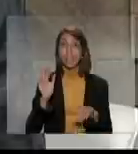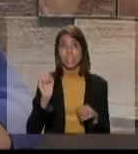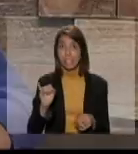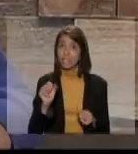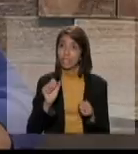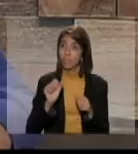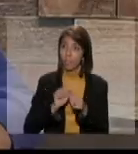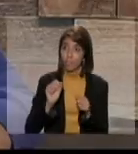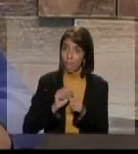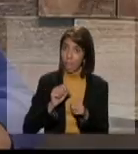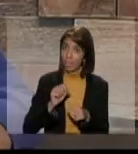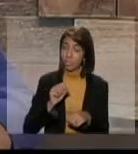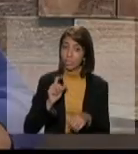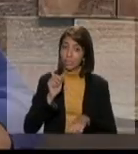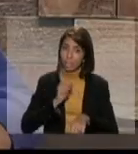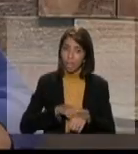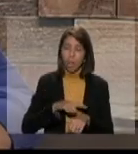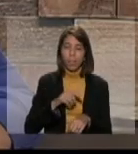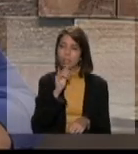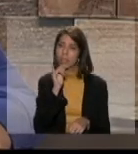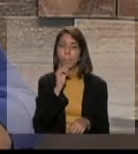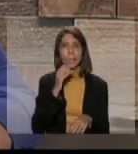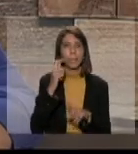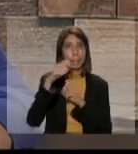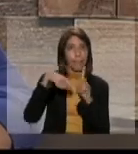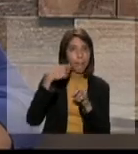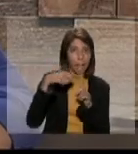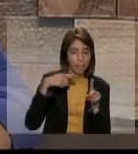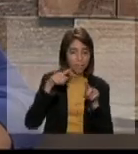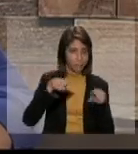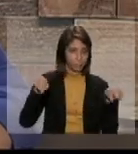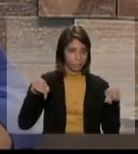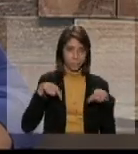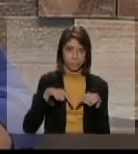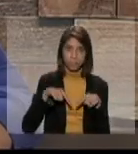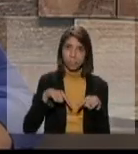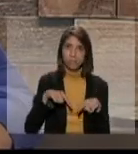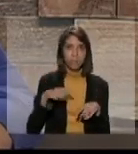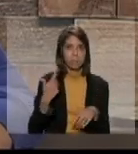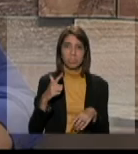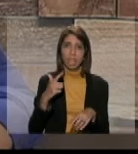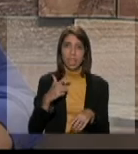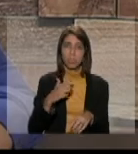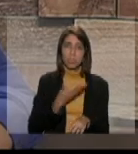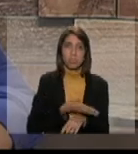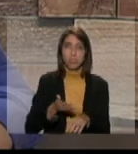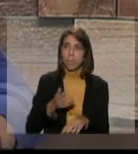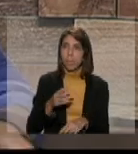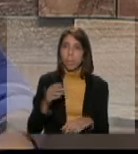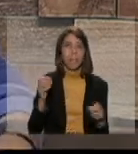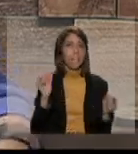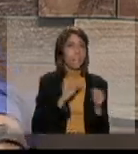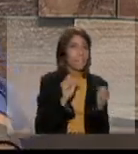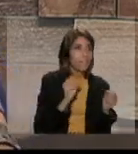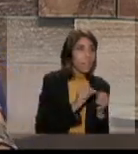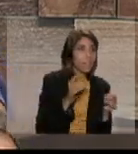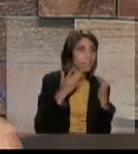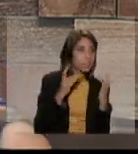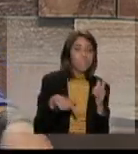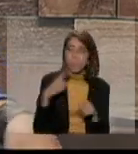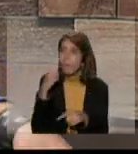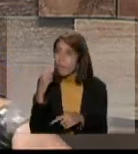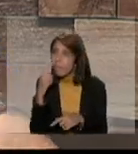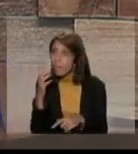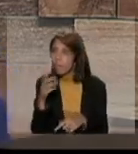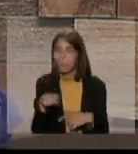não o que eu faço não assisto nada não durante o tempo que estou fazendo no estúdio por exemplo não têm esse hábito de fazer uma cena e olhar